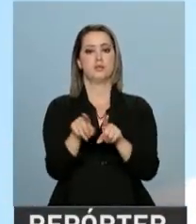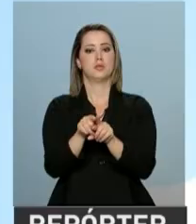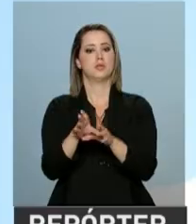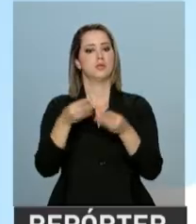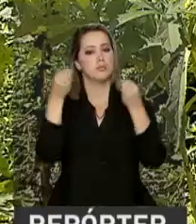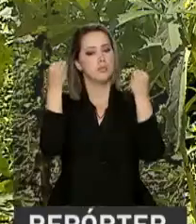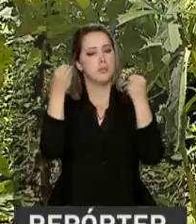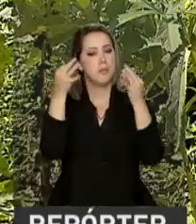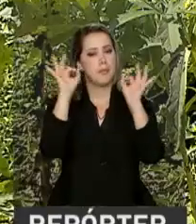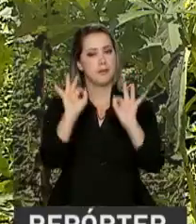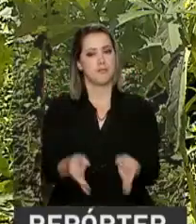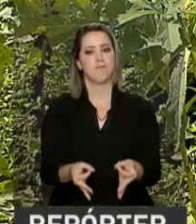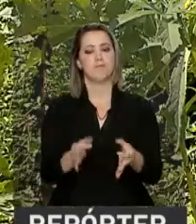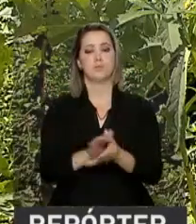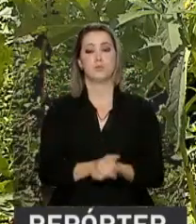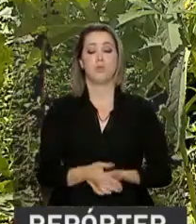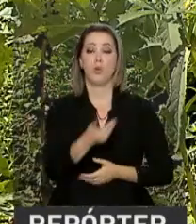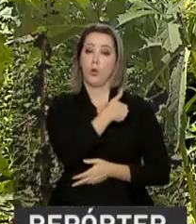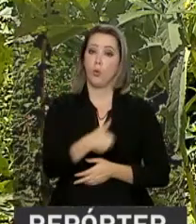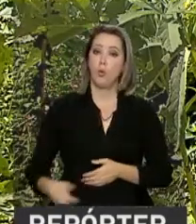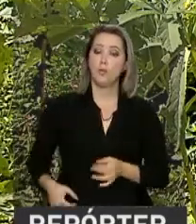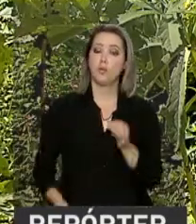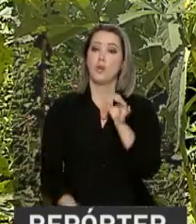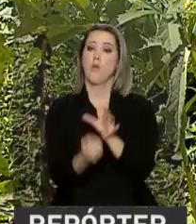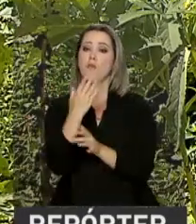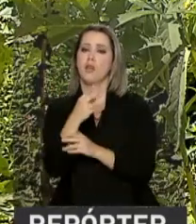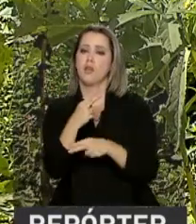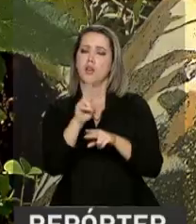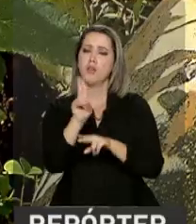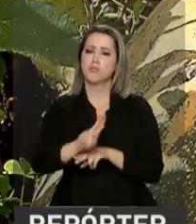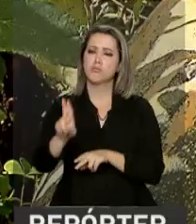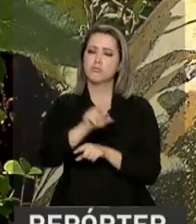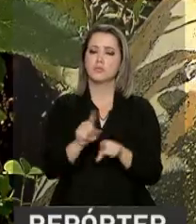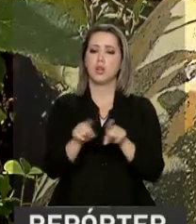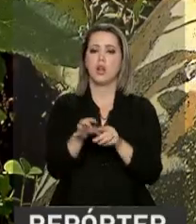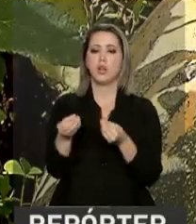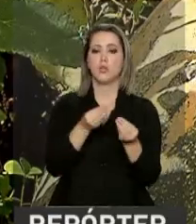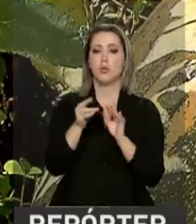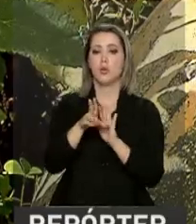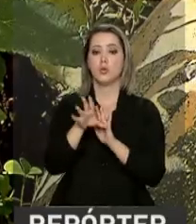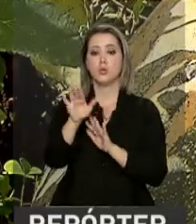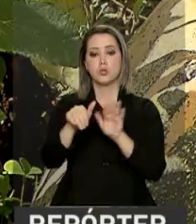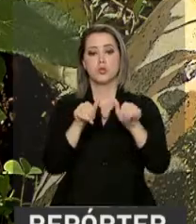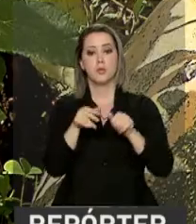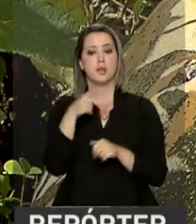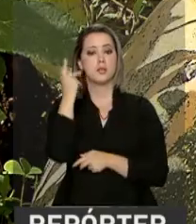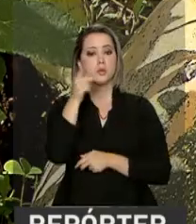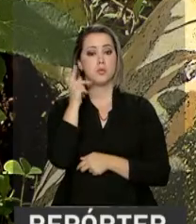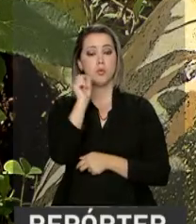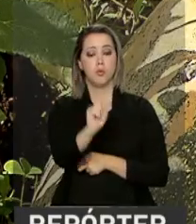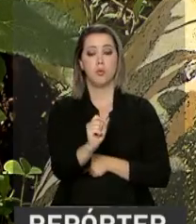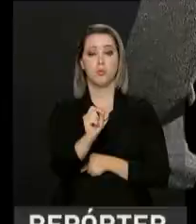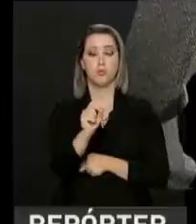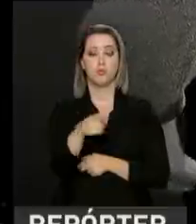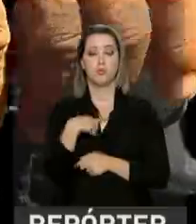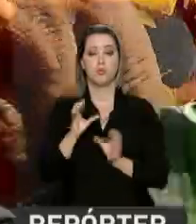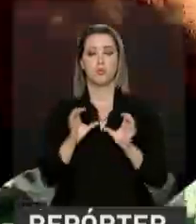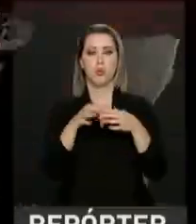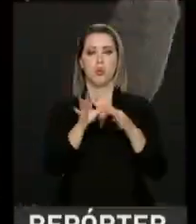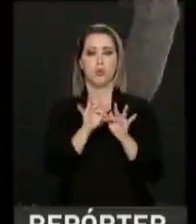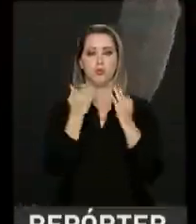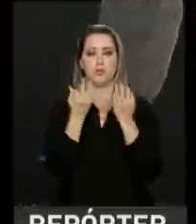está garantido. O governo vai criar ferramentas para monitorar as chamadas públicas de compra de alimentos da agricultura familiar